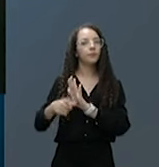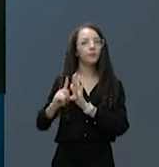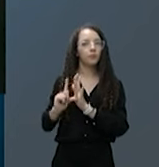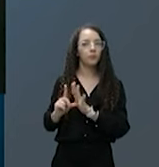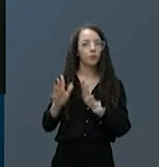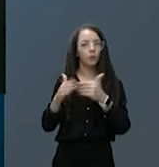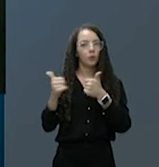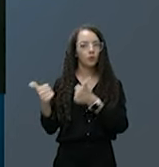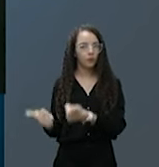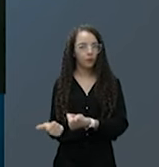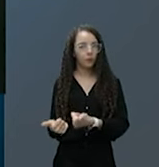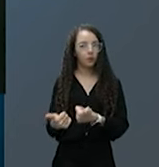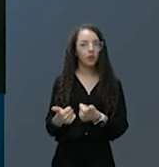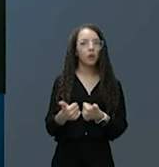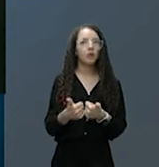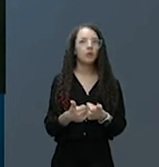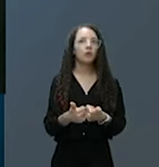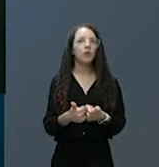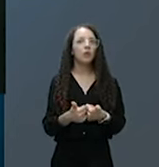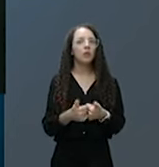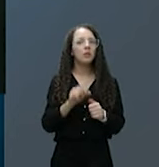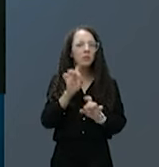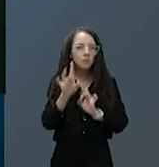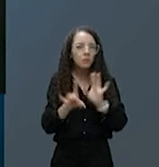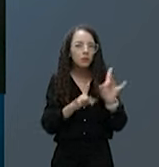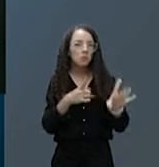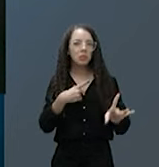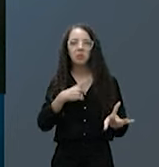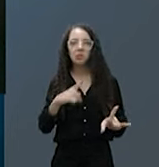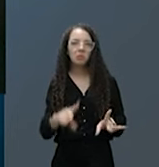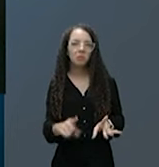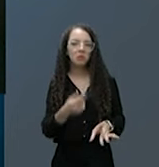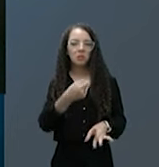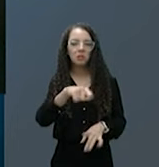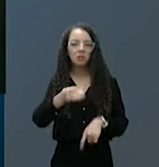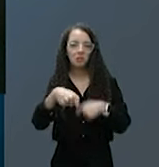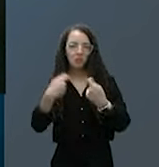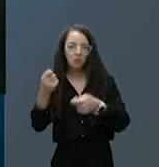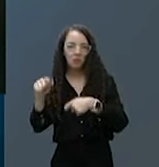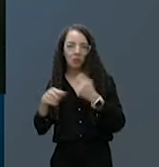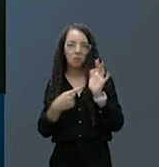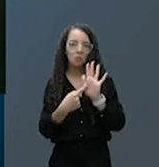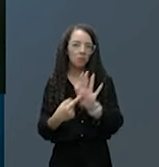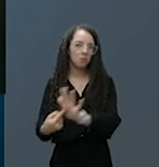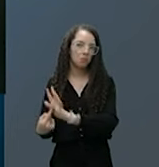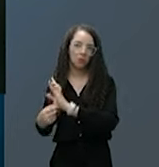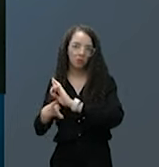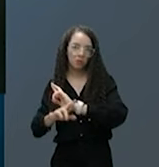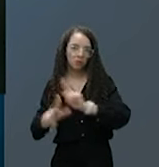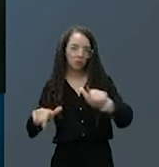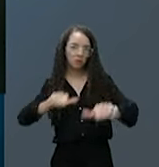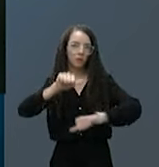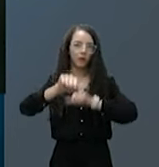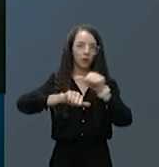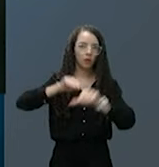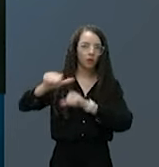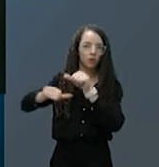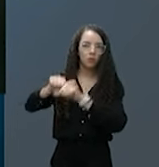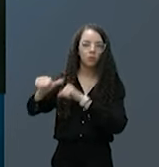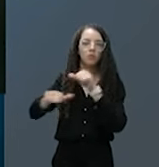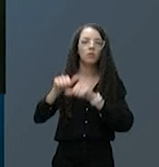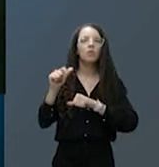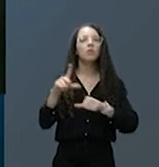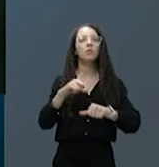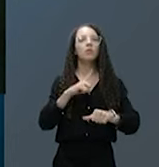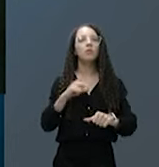especialmente quando não há nenhuma sinalização de alteração do precedente, implica negar a própria finalidade de